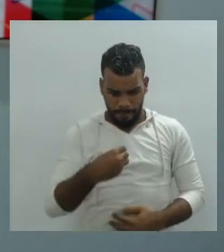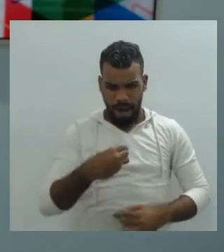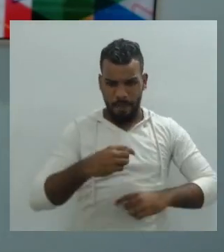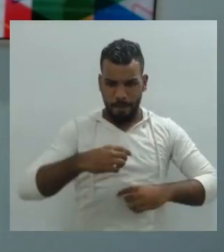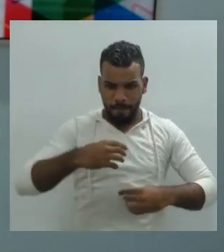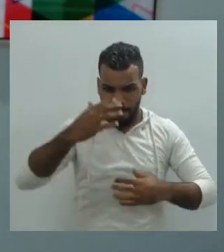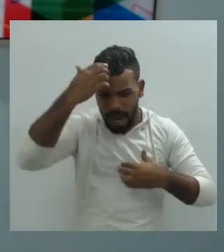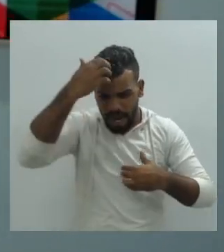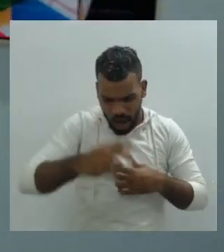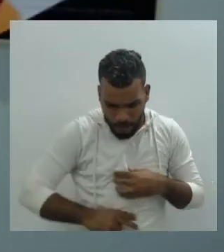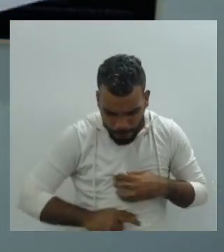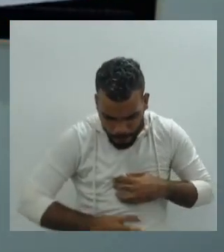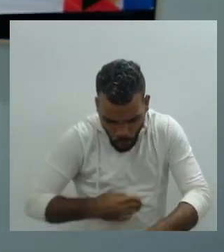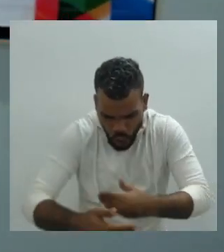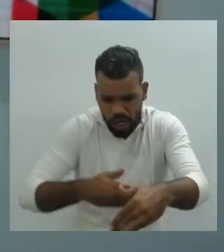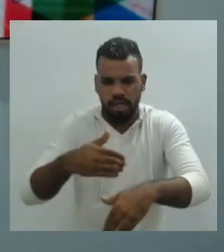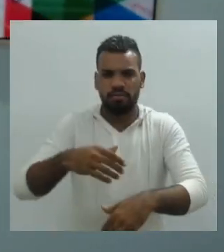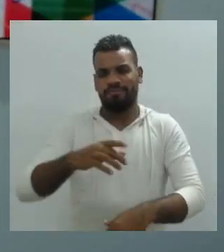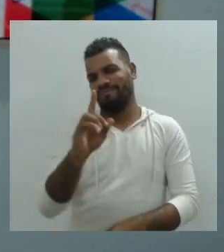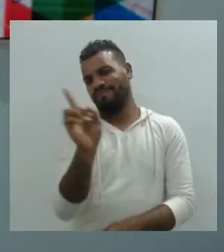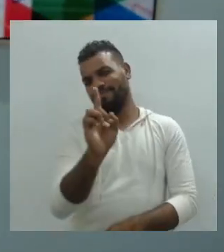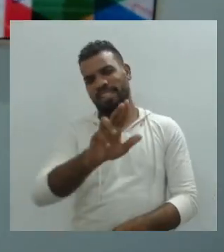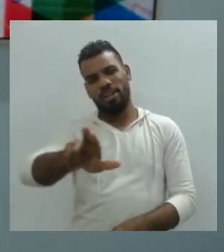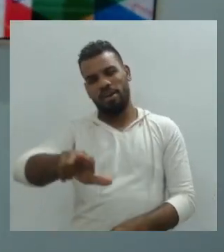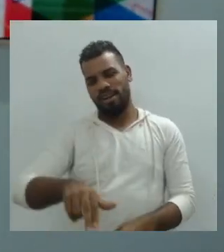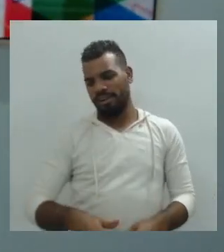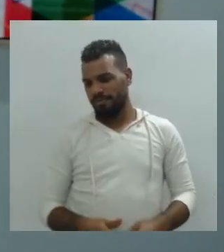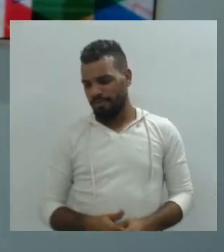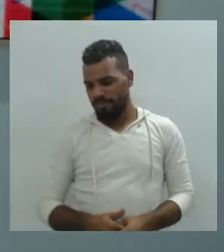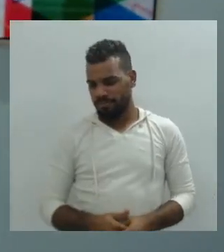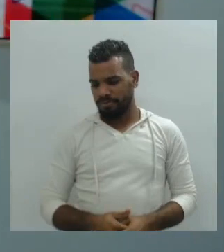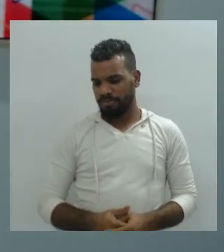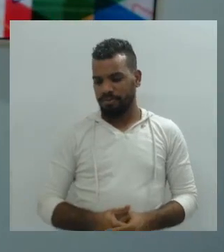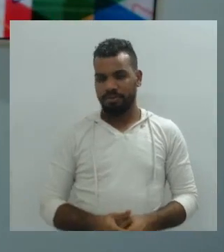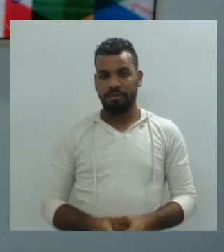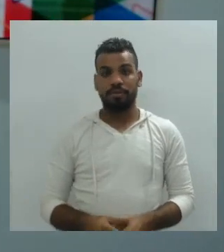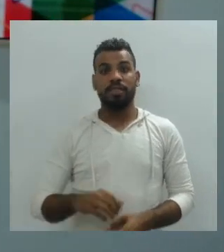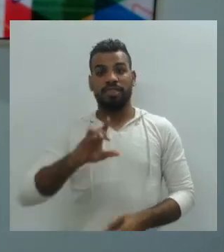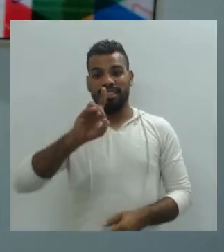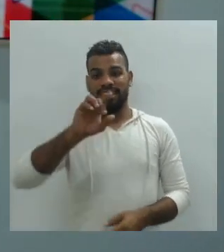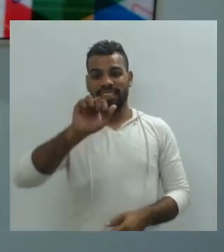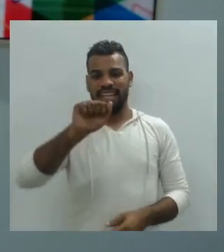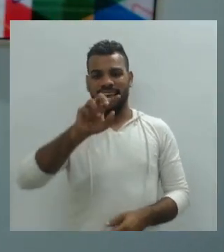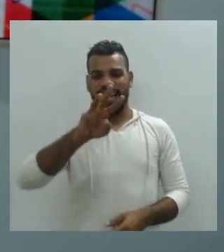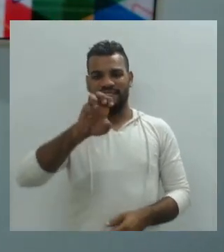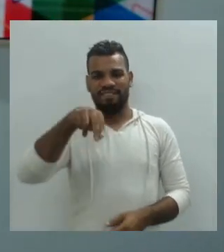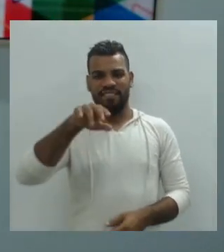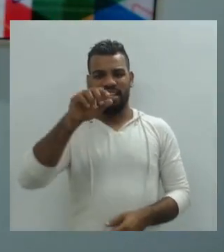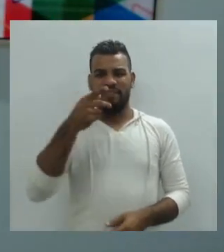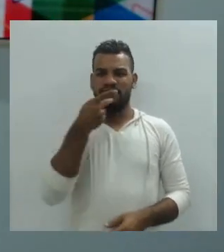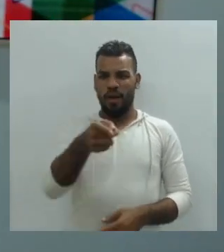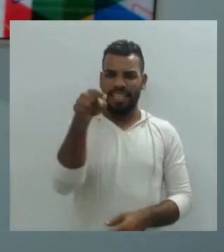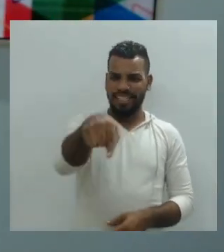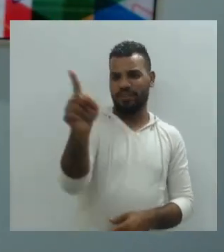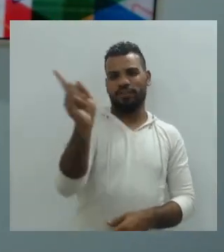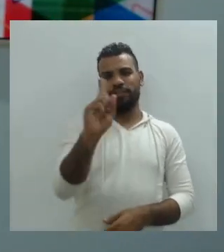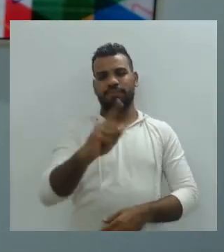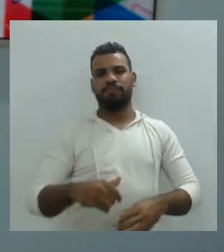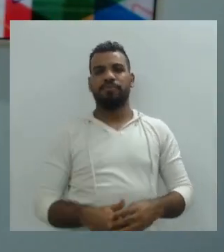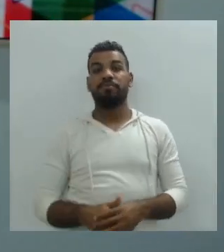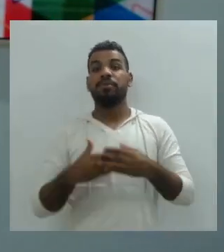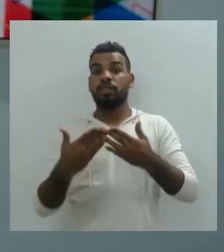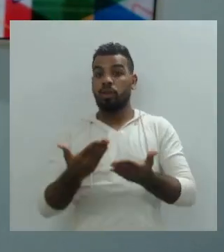nunca disse isso. Tá bem? Então, essas linhas de estudo baseiam-se em